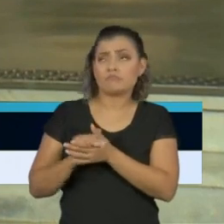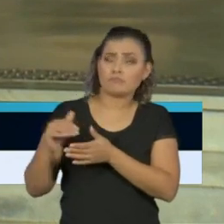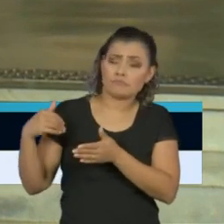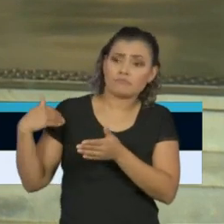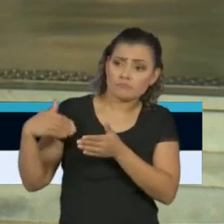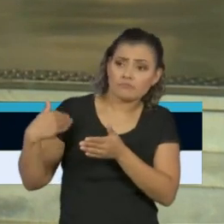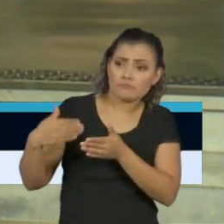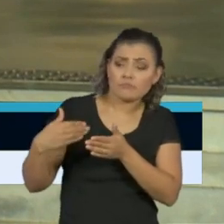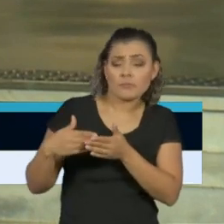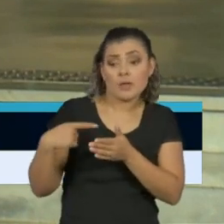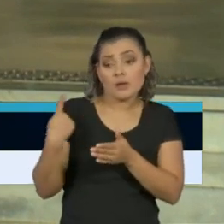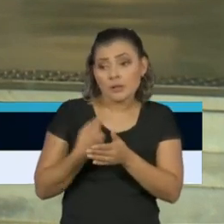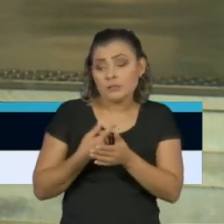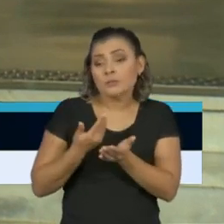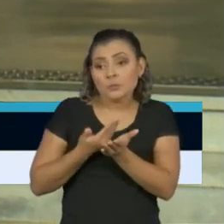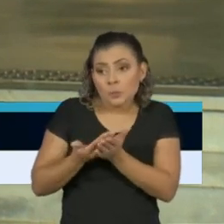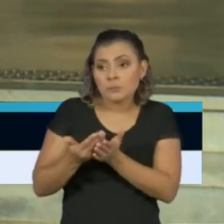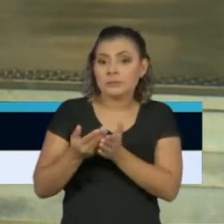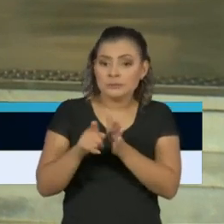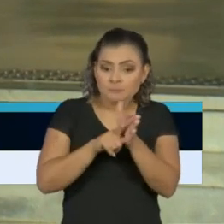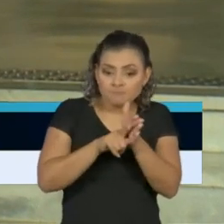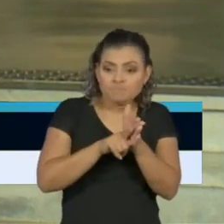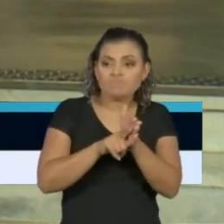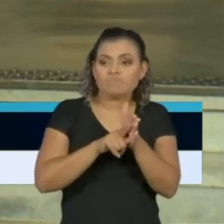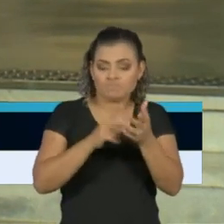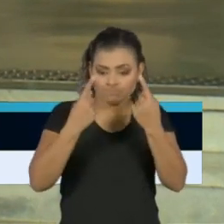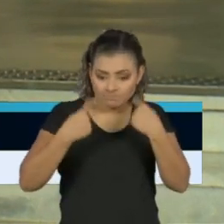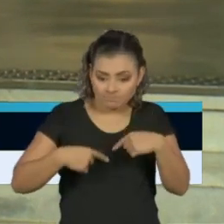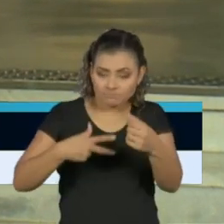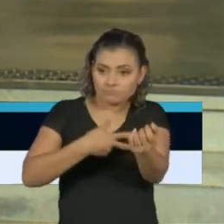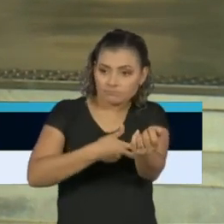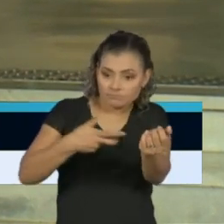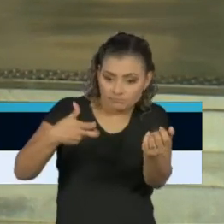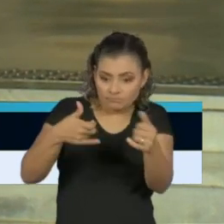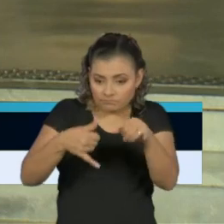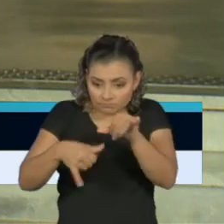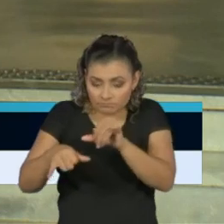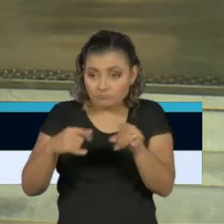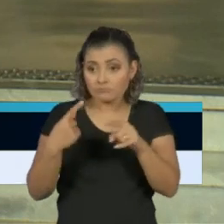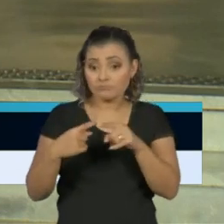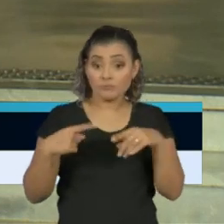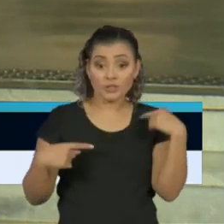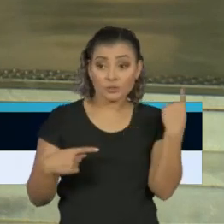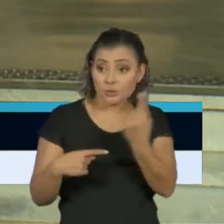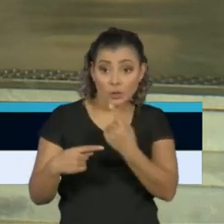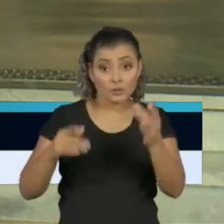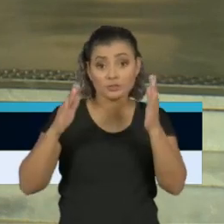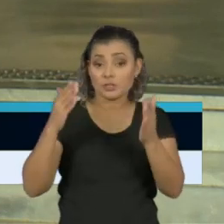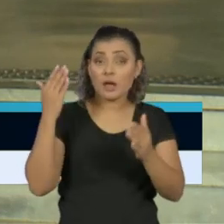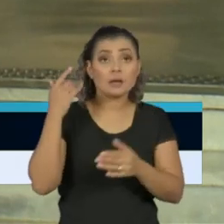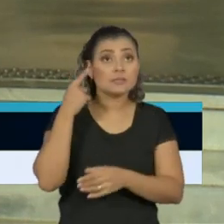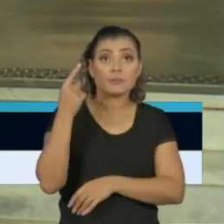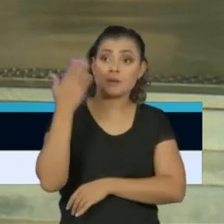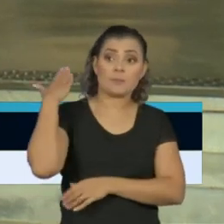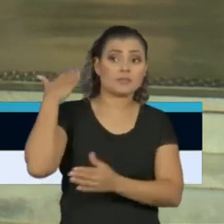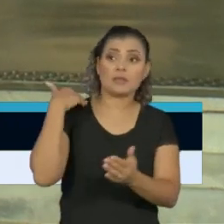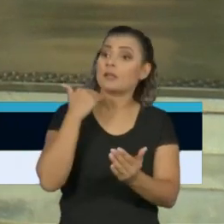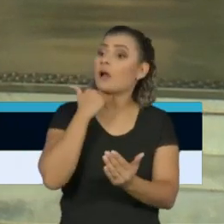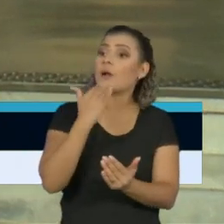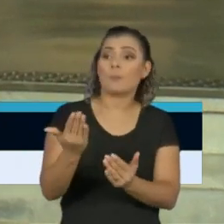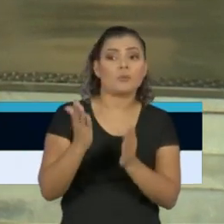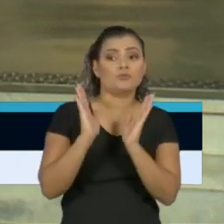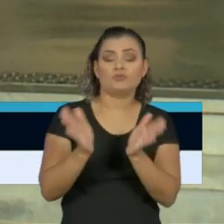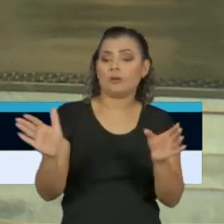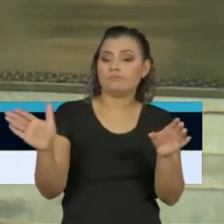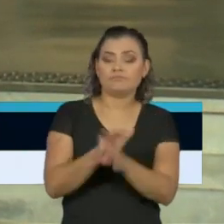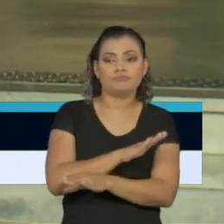aquilo que a gente está soltando principalmente, porque da nossa parte os insumos foram gastos na semana passada. Então a gente